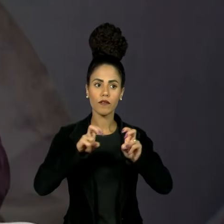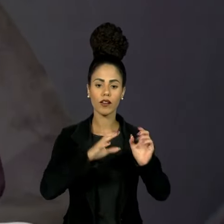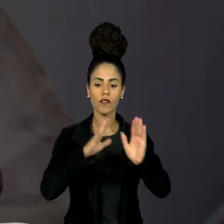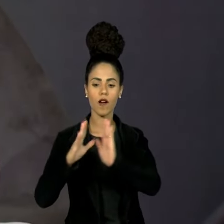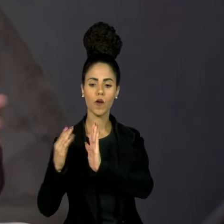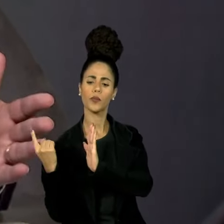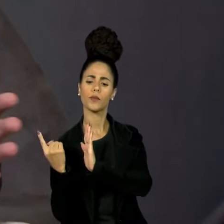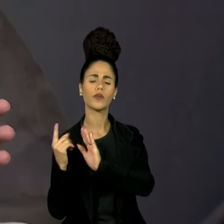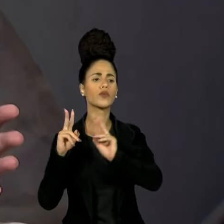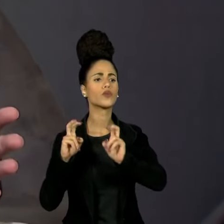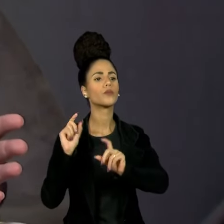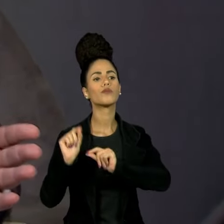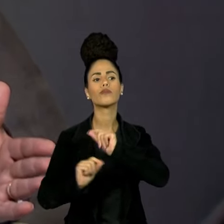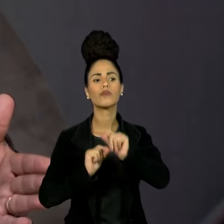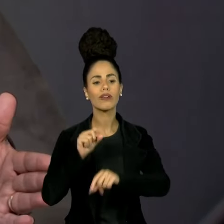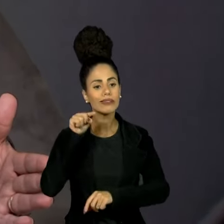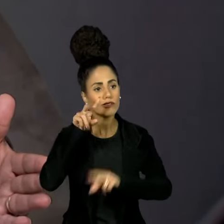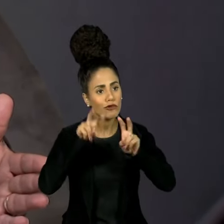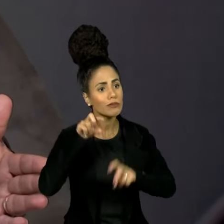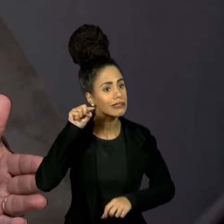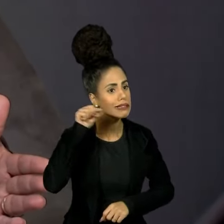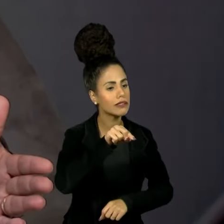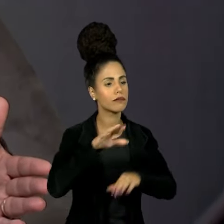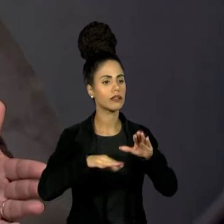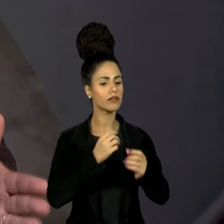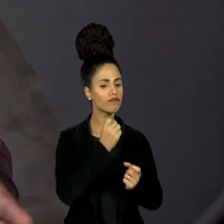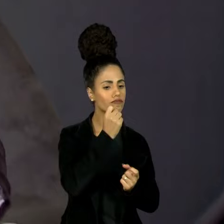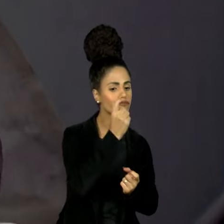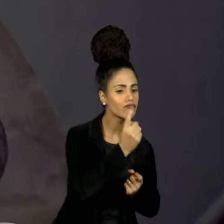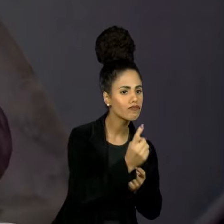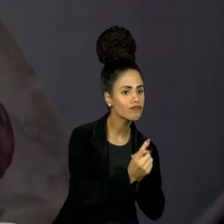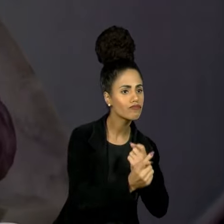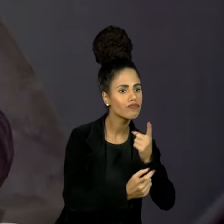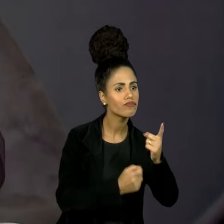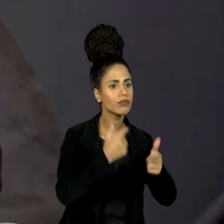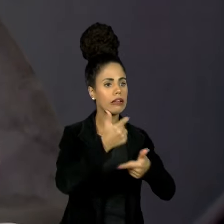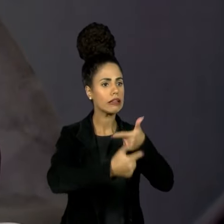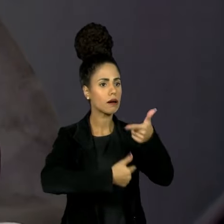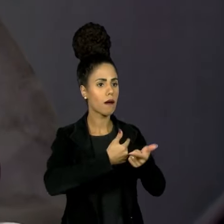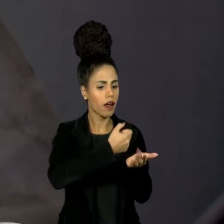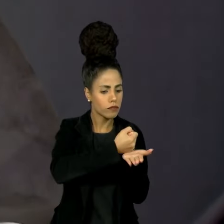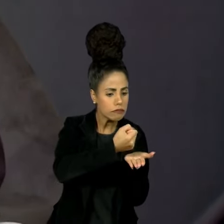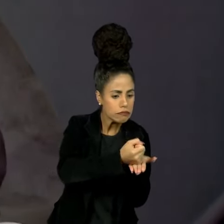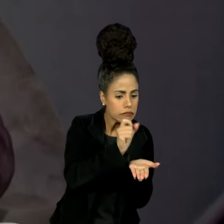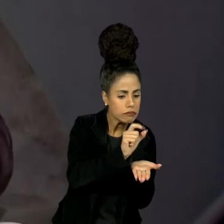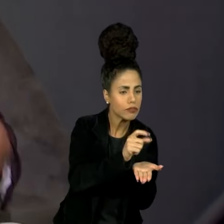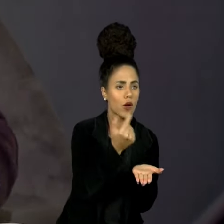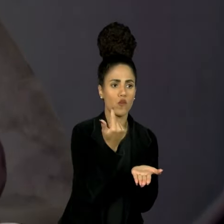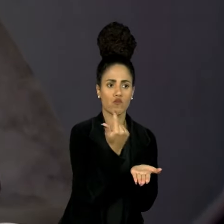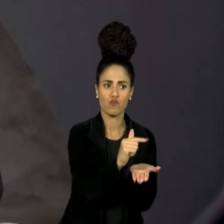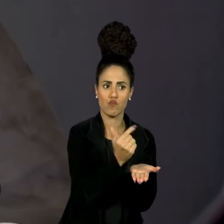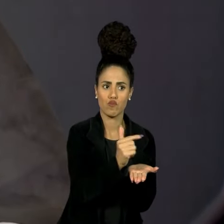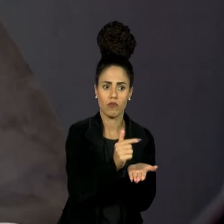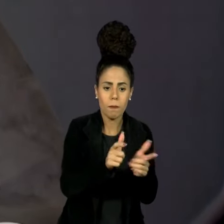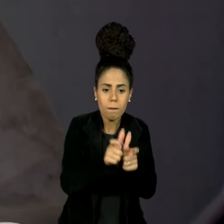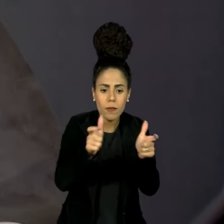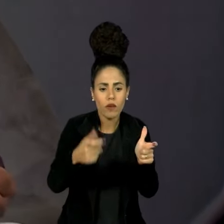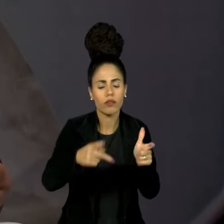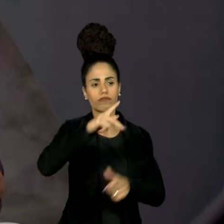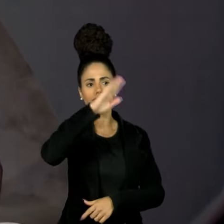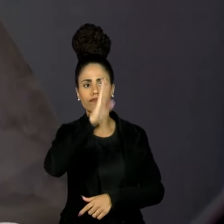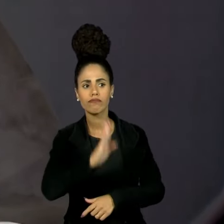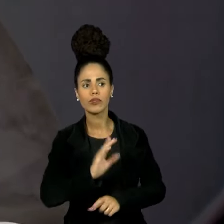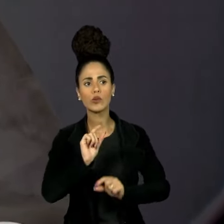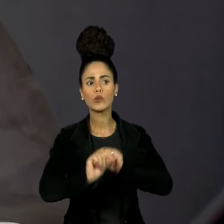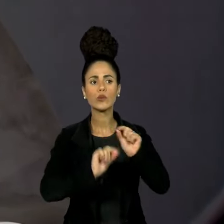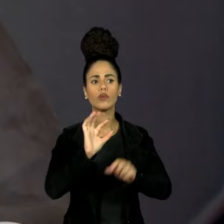anterior dessa questão da informalidade, né? Informalidade nos mais diversos países tem uma